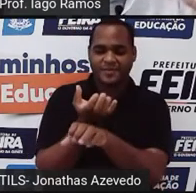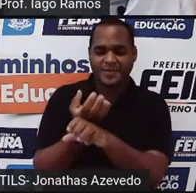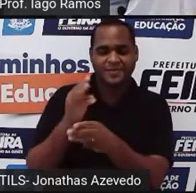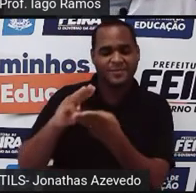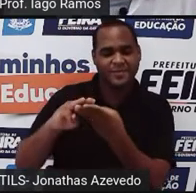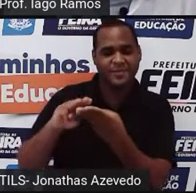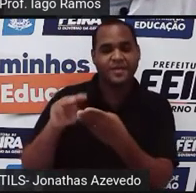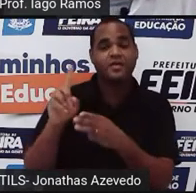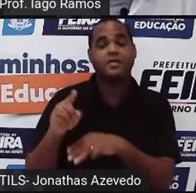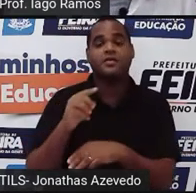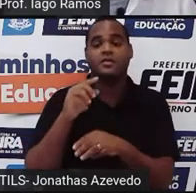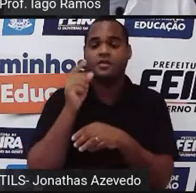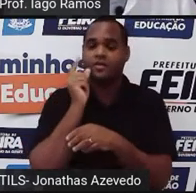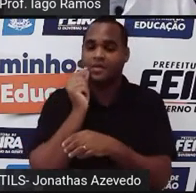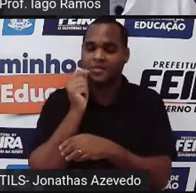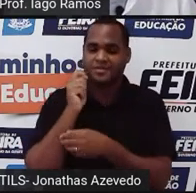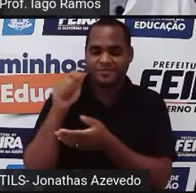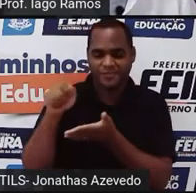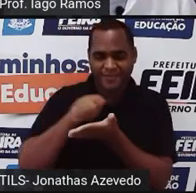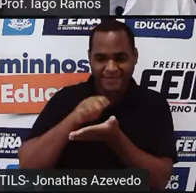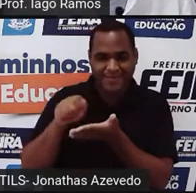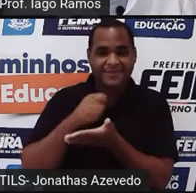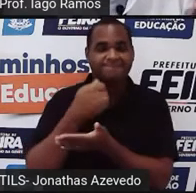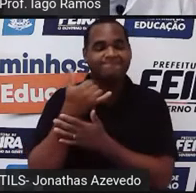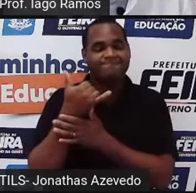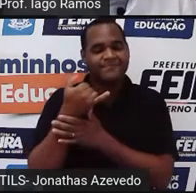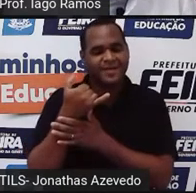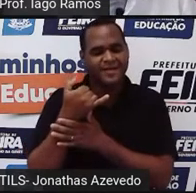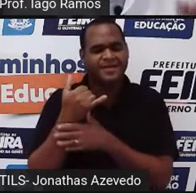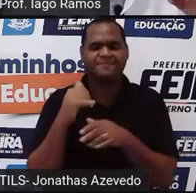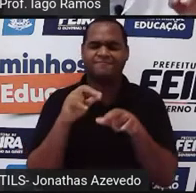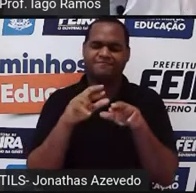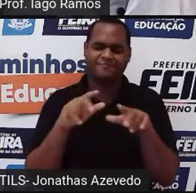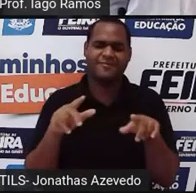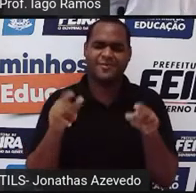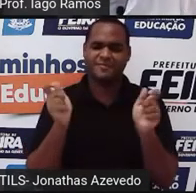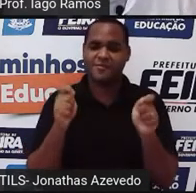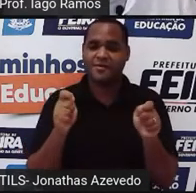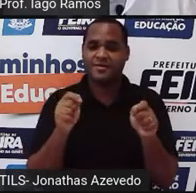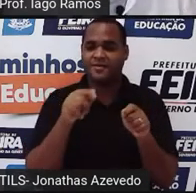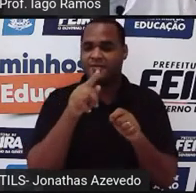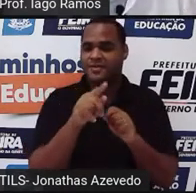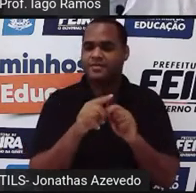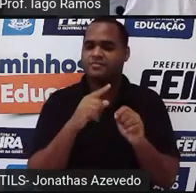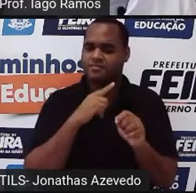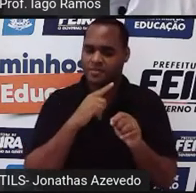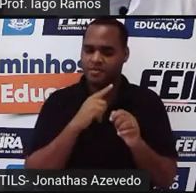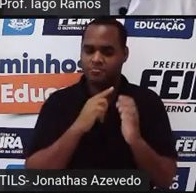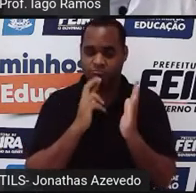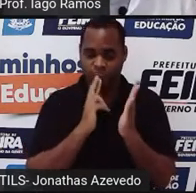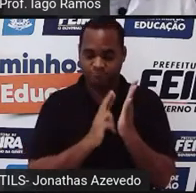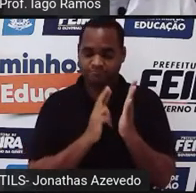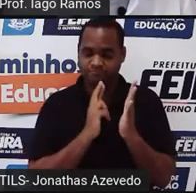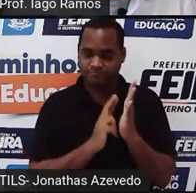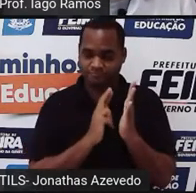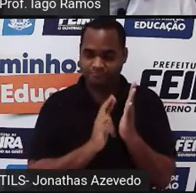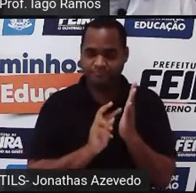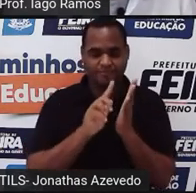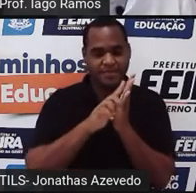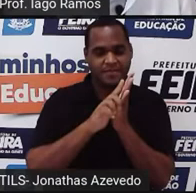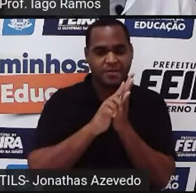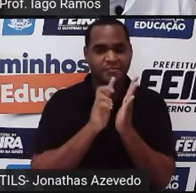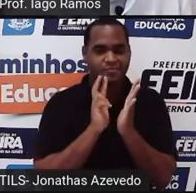borracha planeta se você preferir usar caneta porque vai ter né necessidade aí de fazer